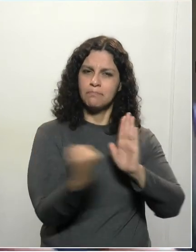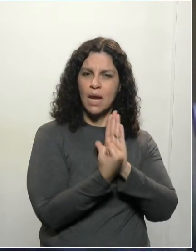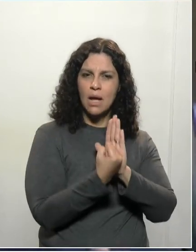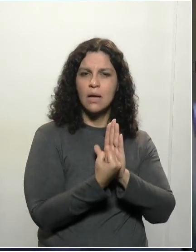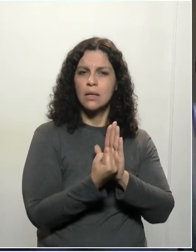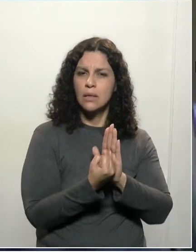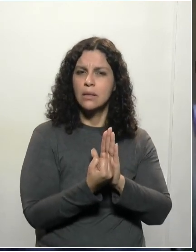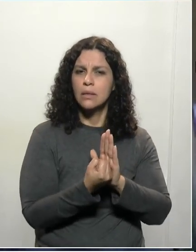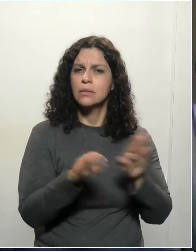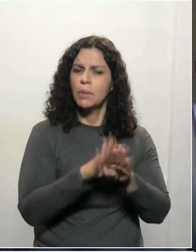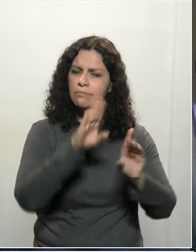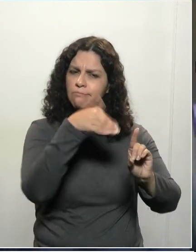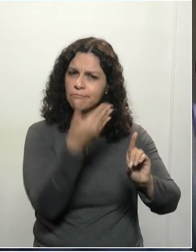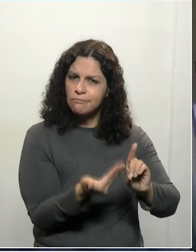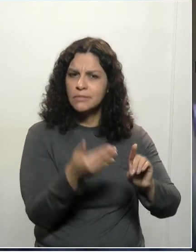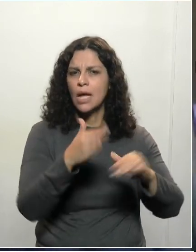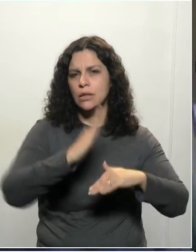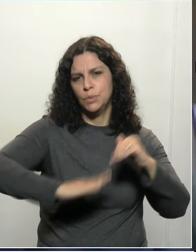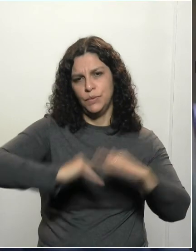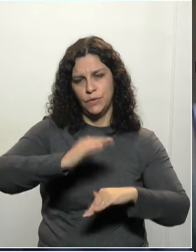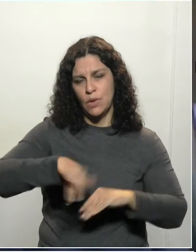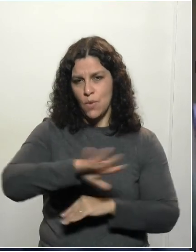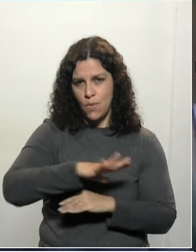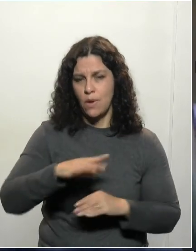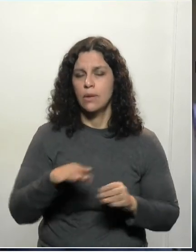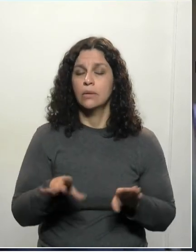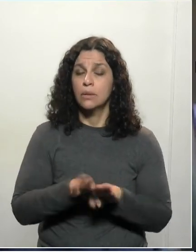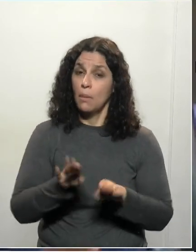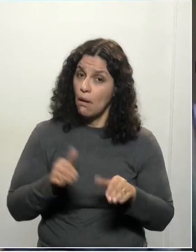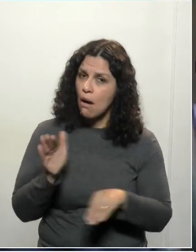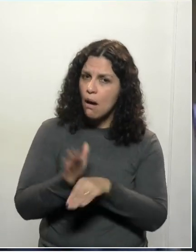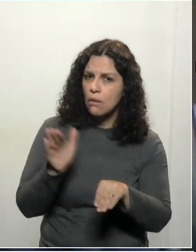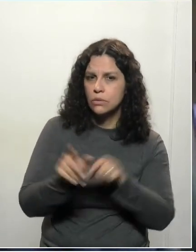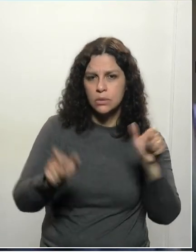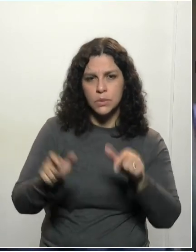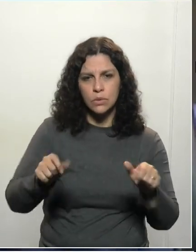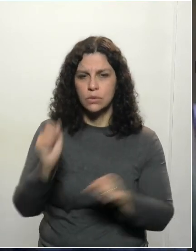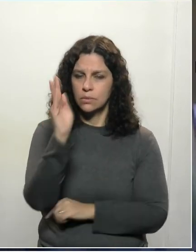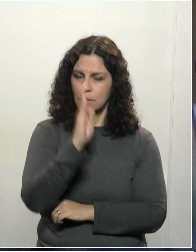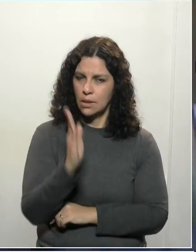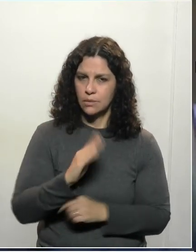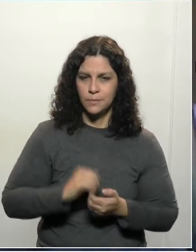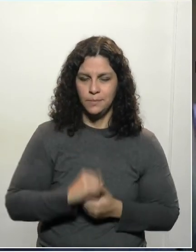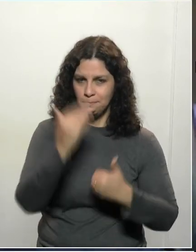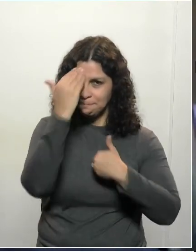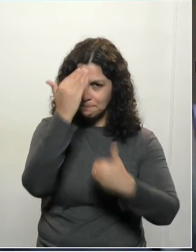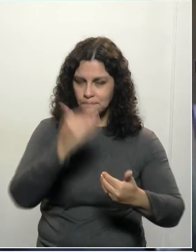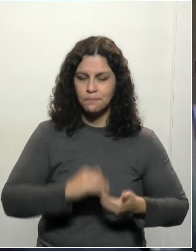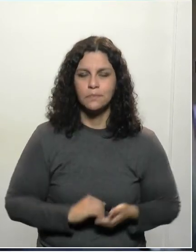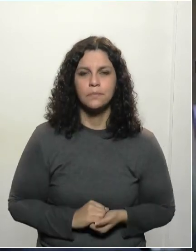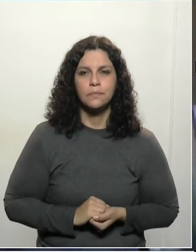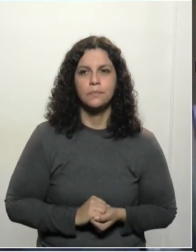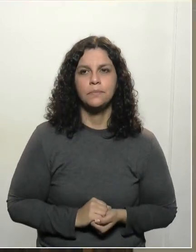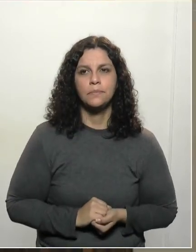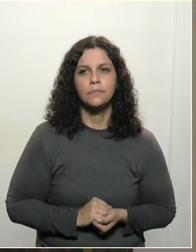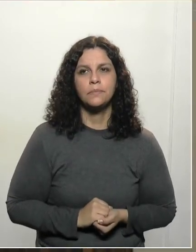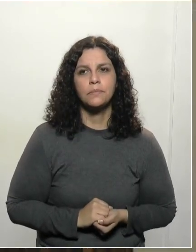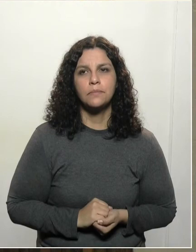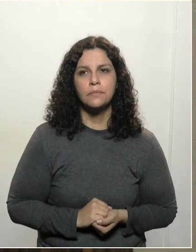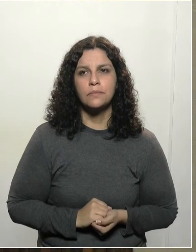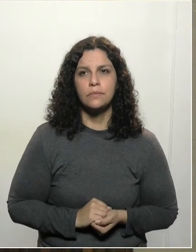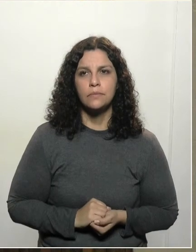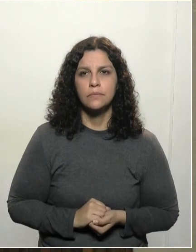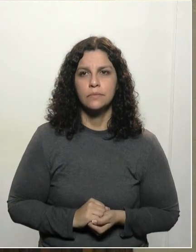esse voto de congratulação a esses que tanto têm ajudado aí o nosso país. Muito obrigado.